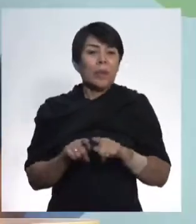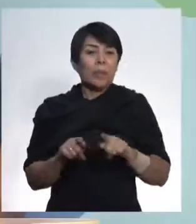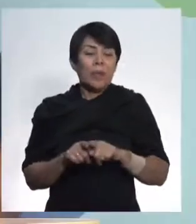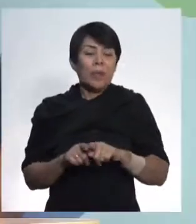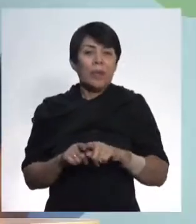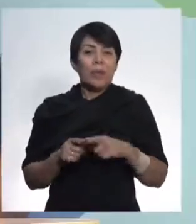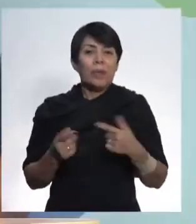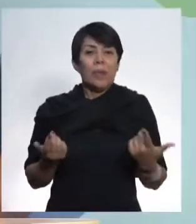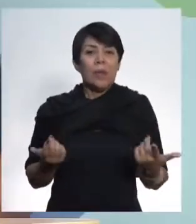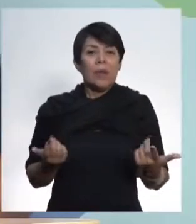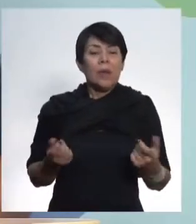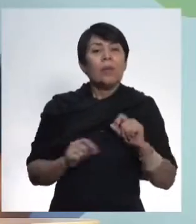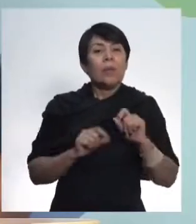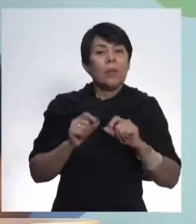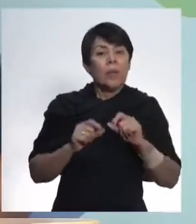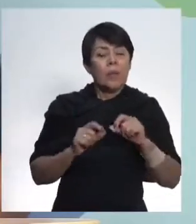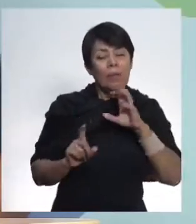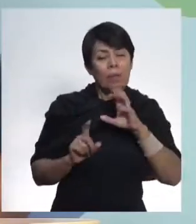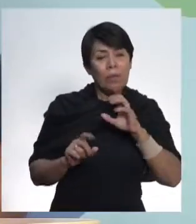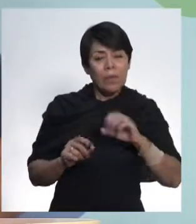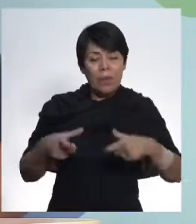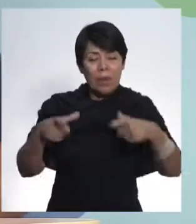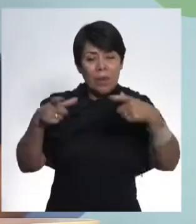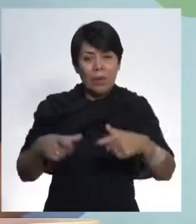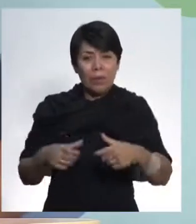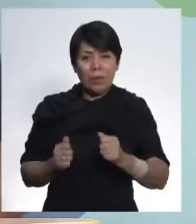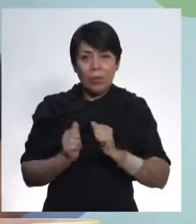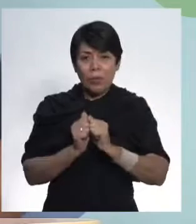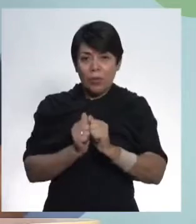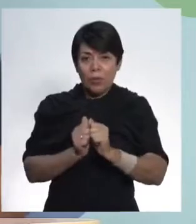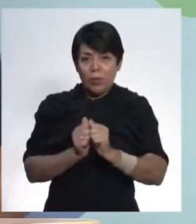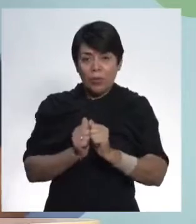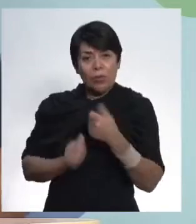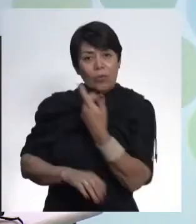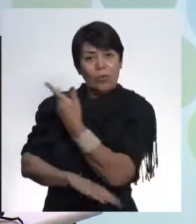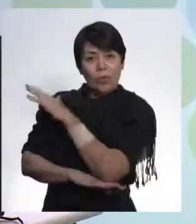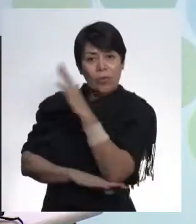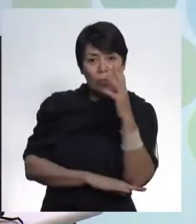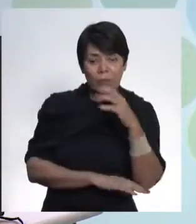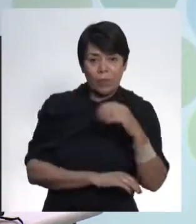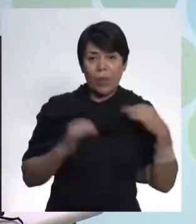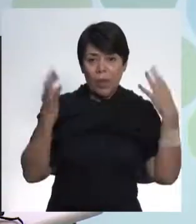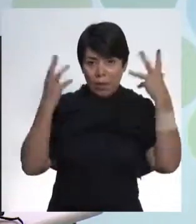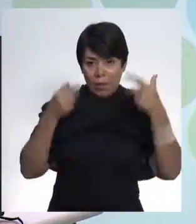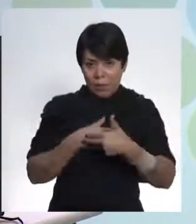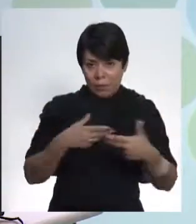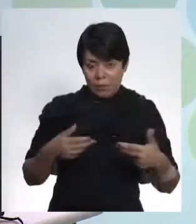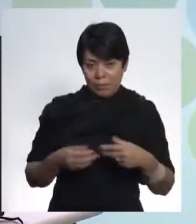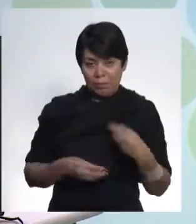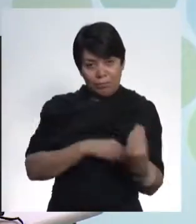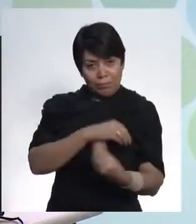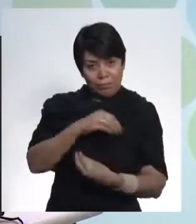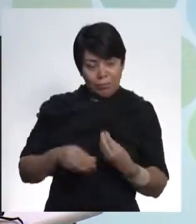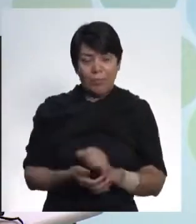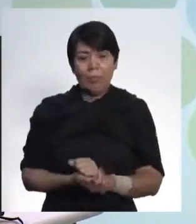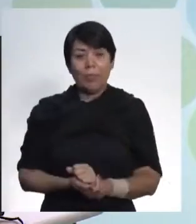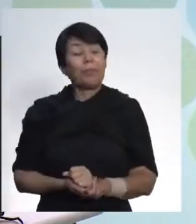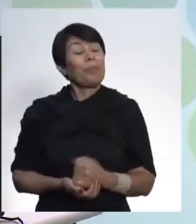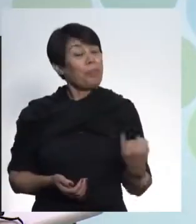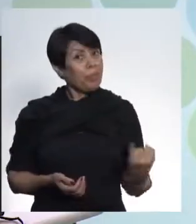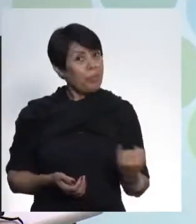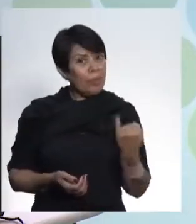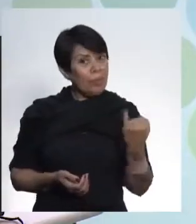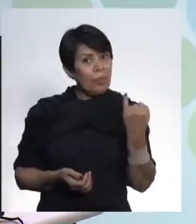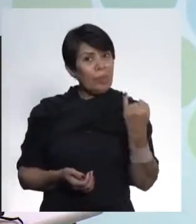físicos que nós temos na região, junto com a fauna e a flora. Correto, professora? Isso mesmo. E acho que é importante a gente falar aqui que,